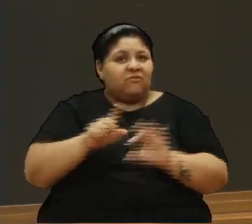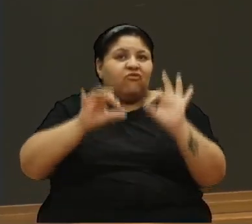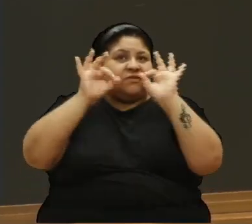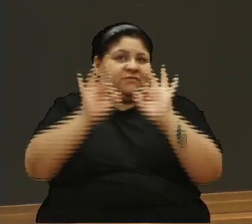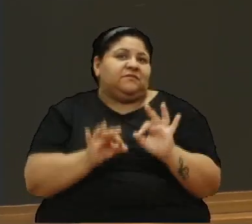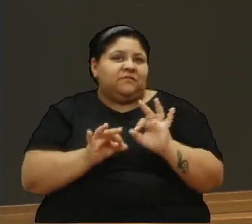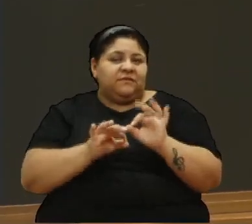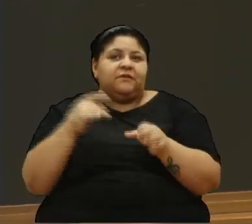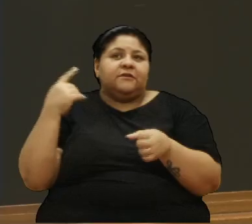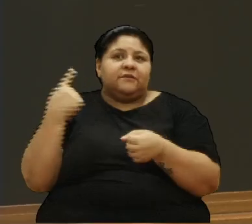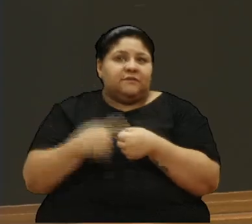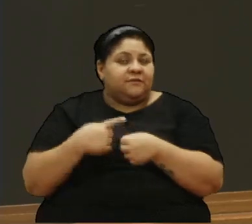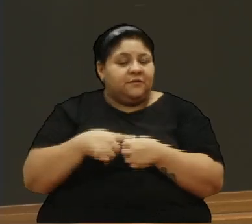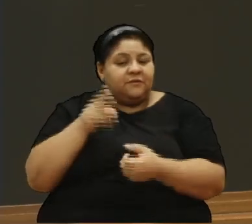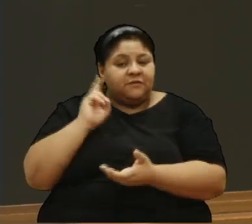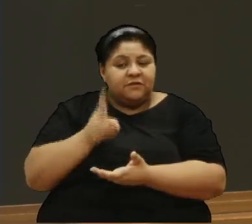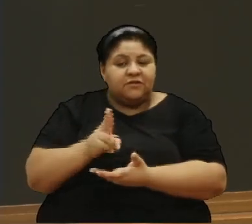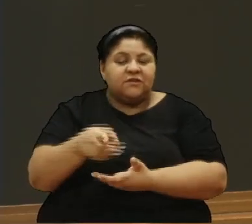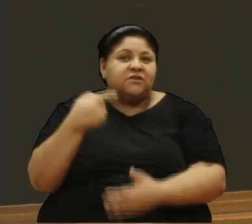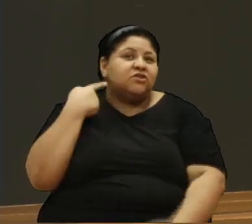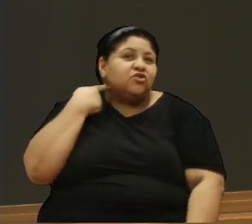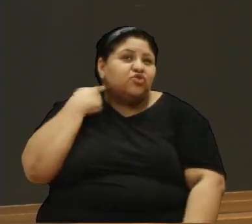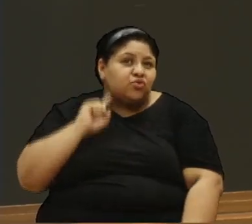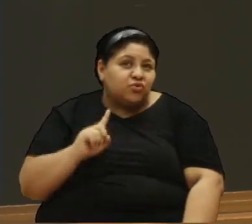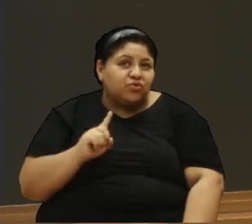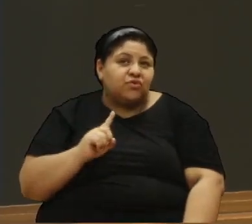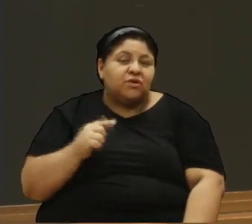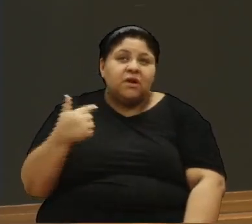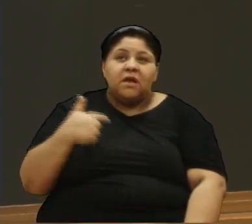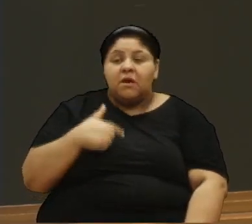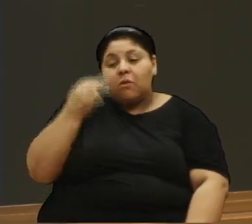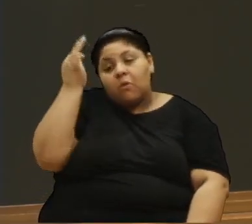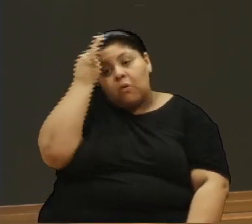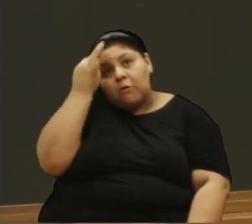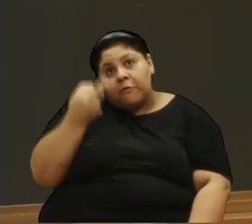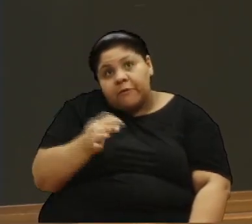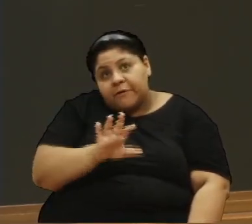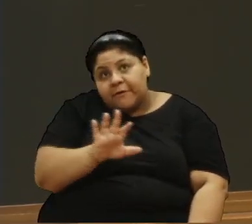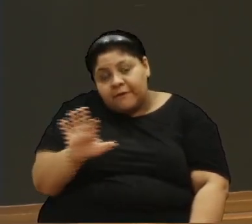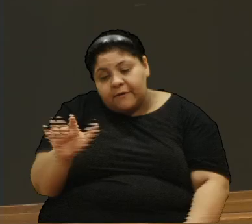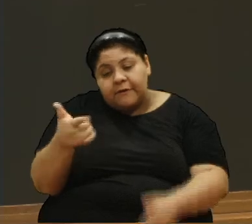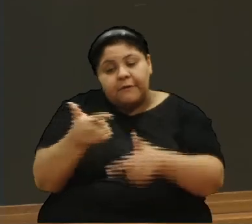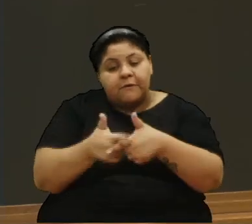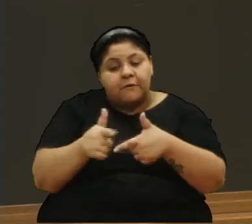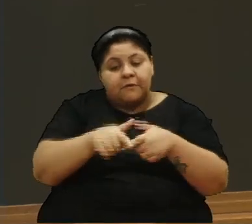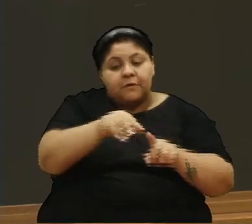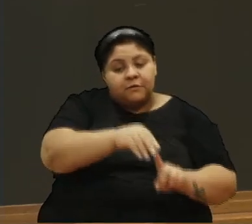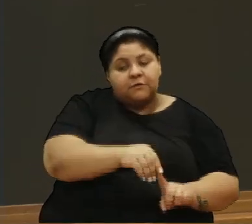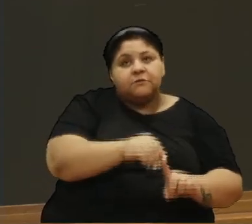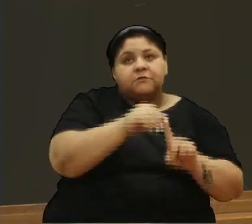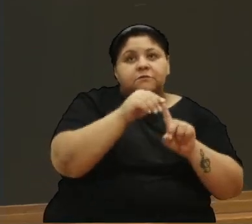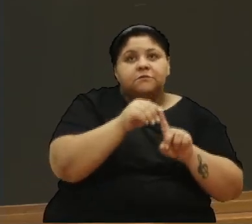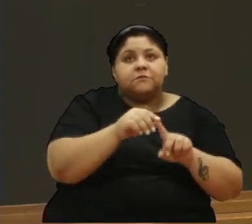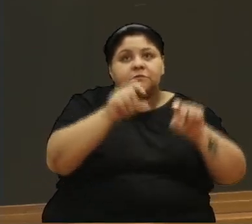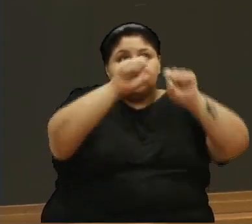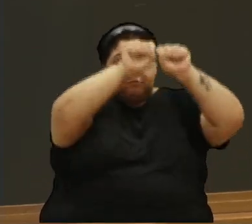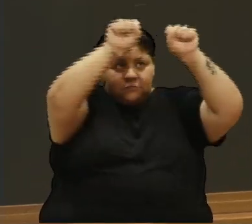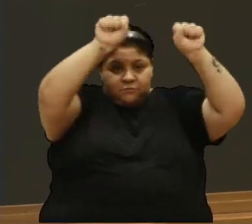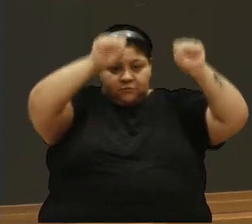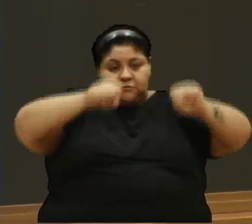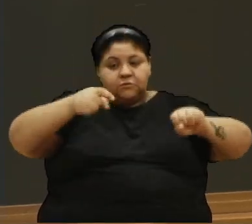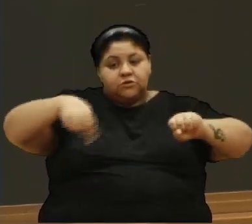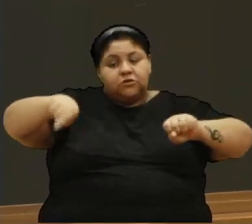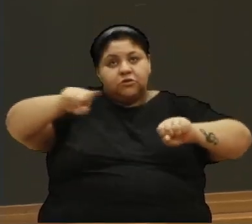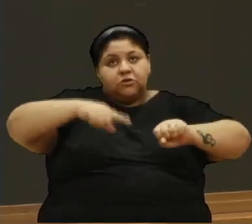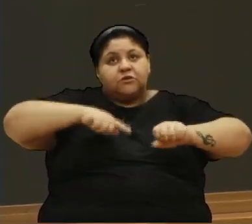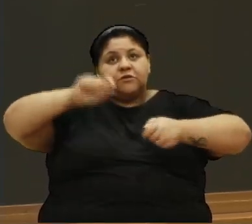A cidade continua suja. E, no meu entender, o problema principal é o sistema que nós